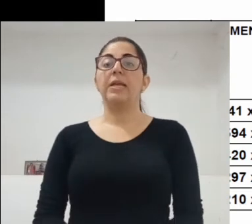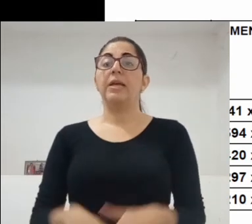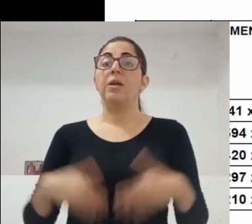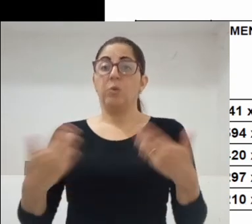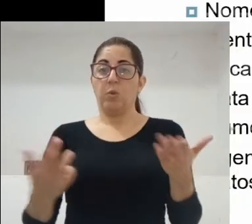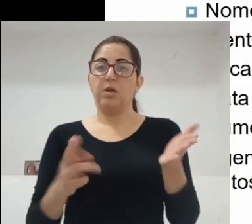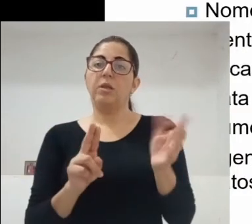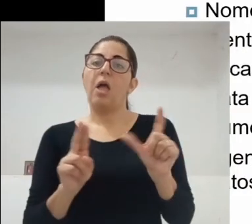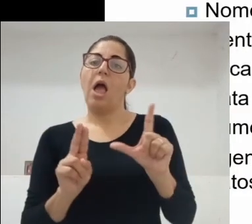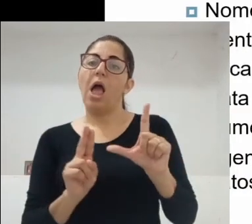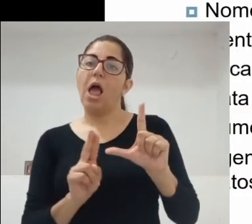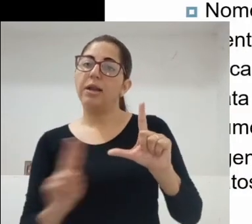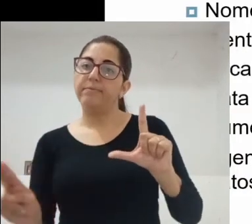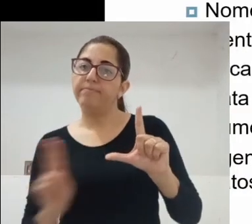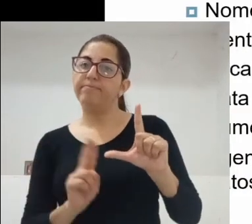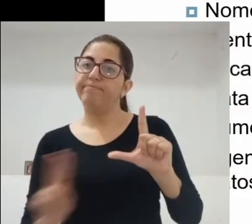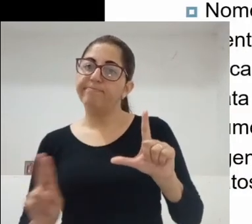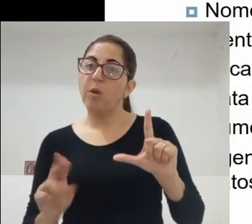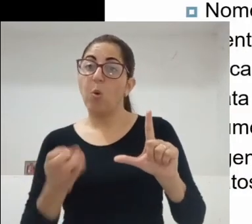desenho.